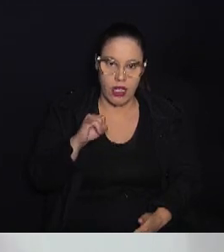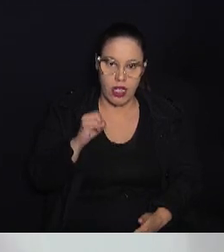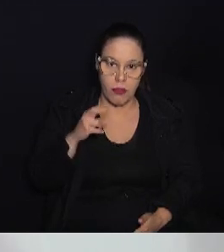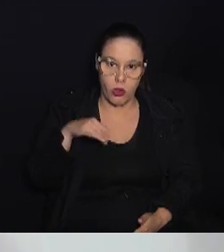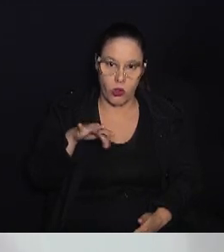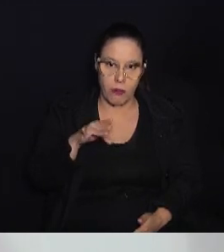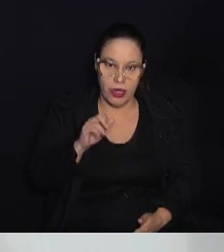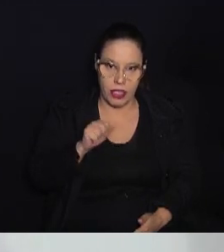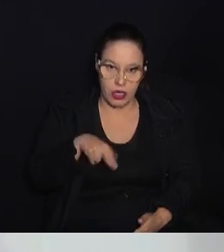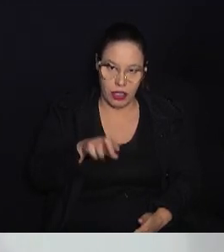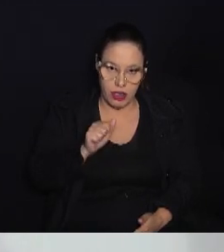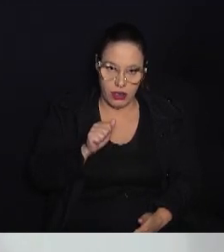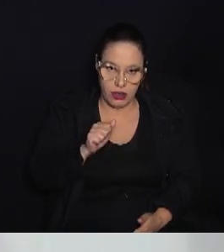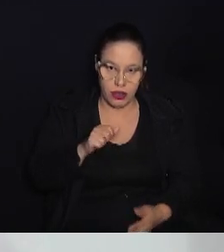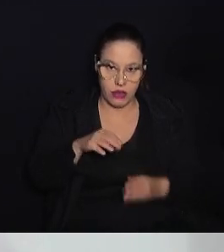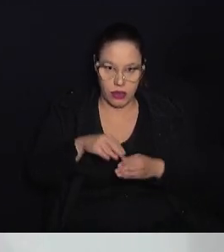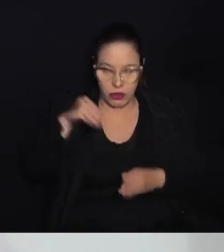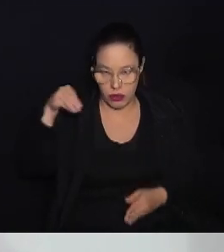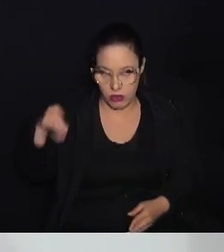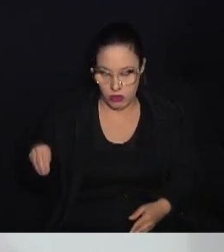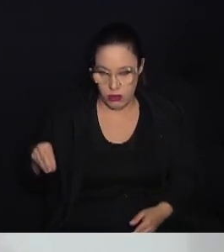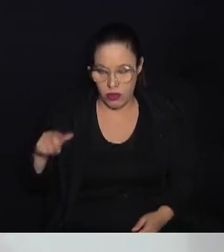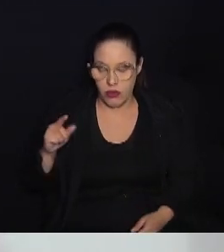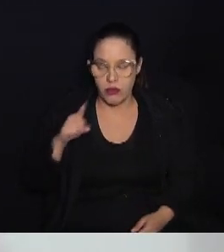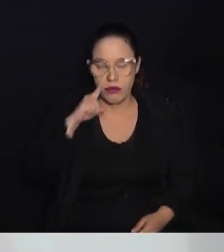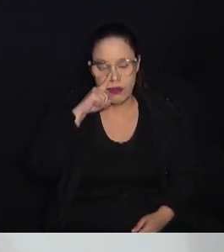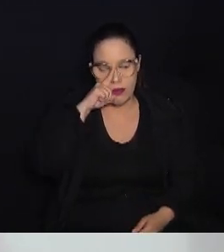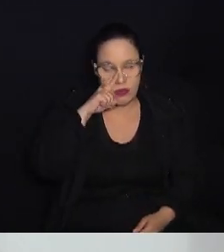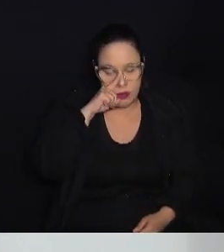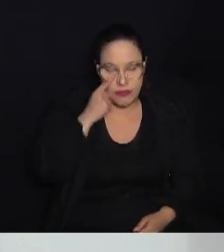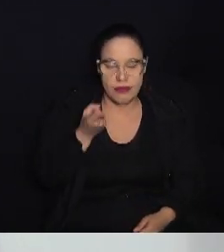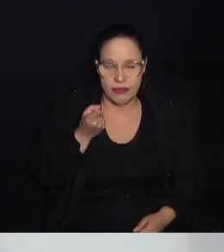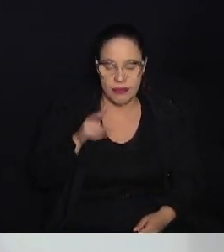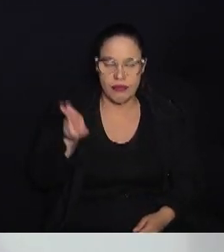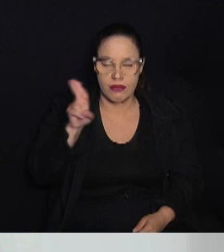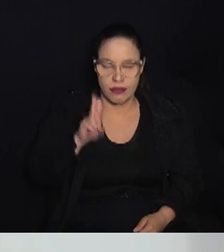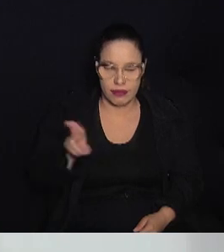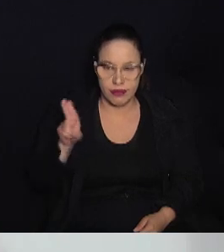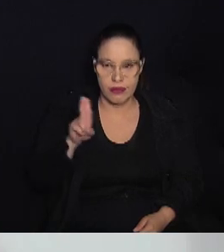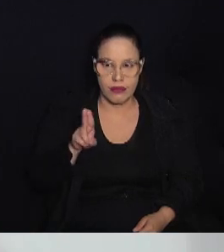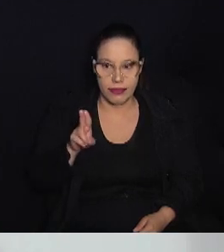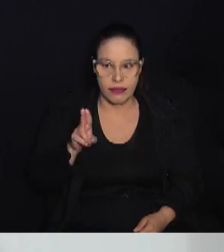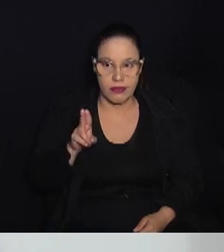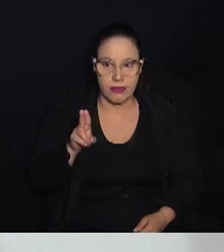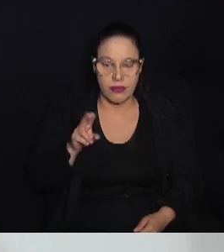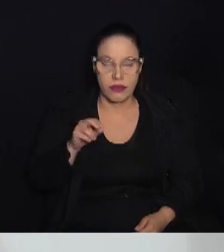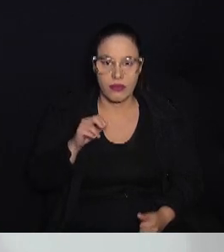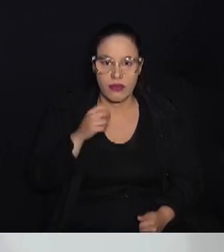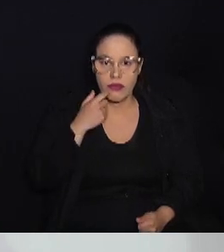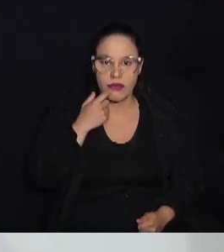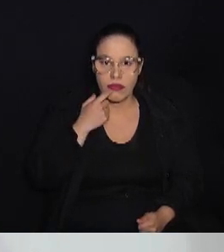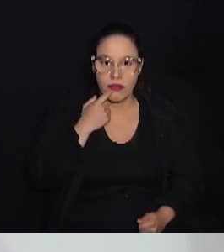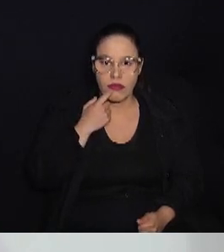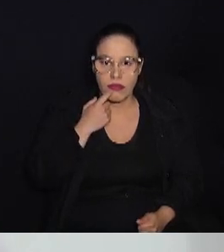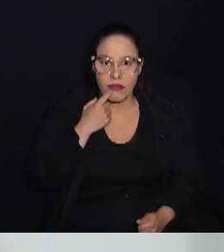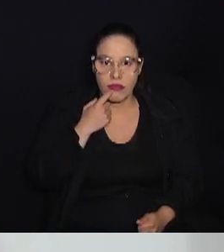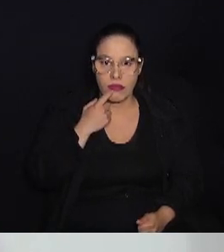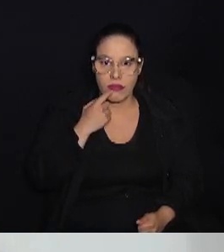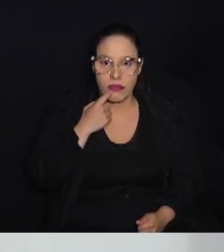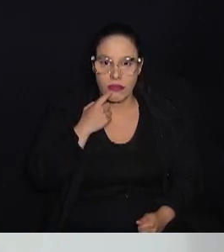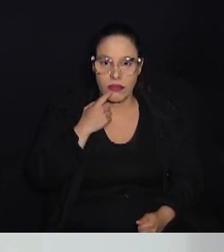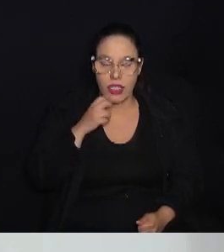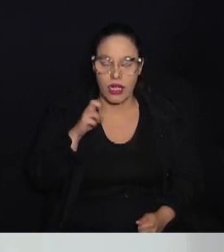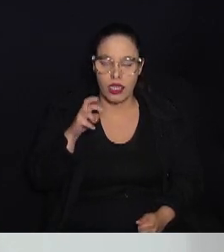glicada. A gente até retirou como um dos fatores de risco que a gente utilizava na versão anterior,